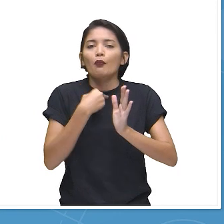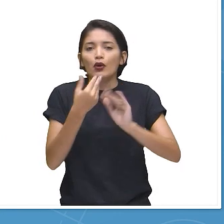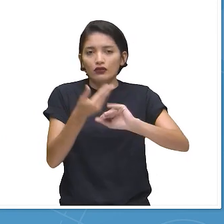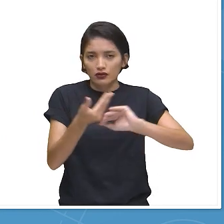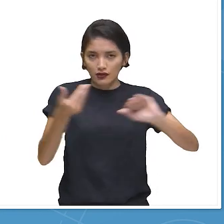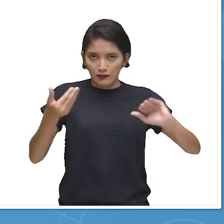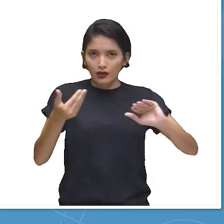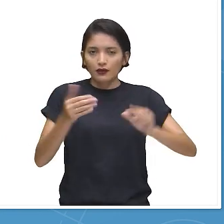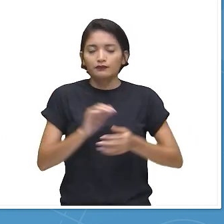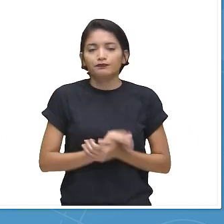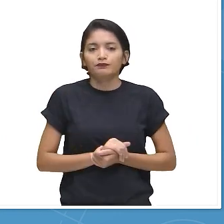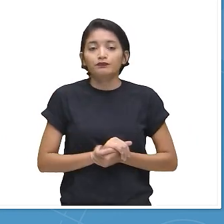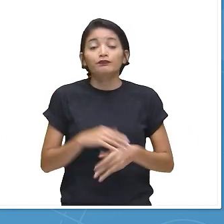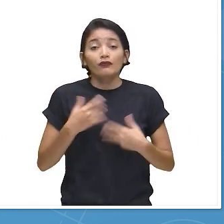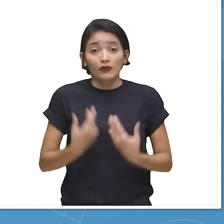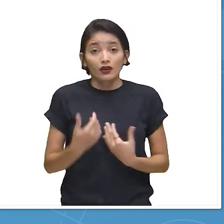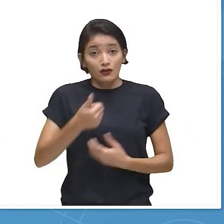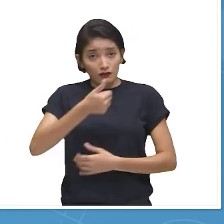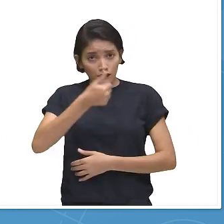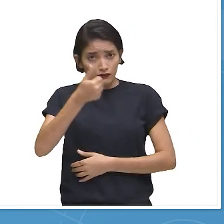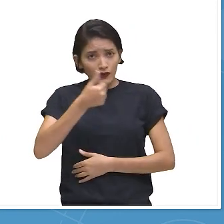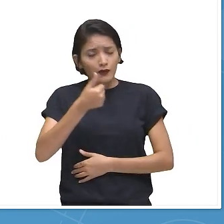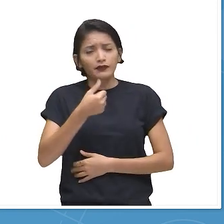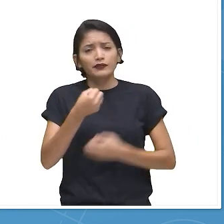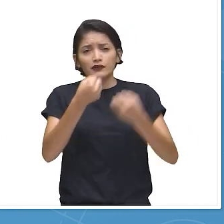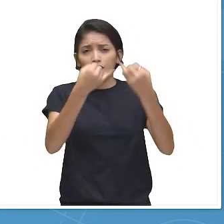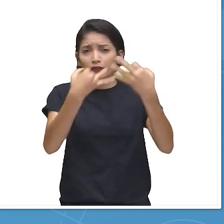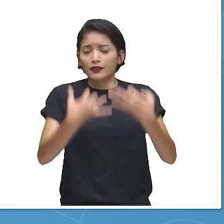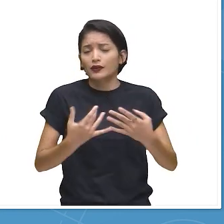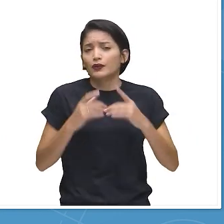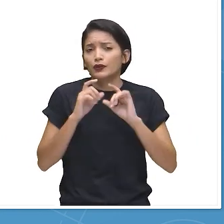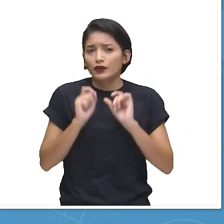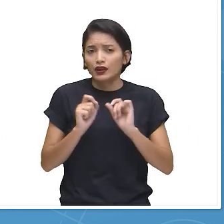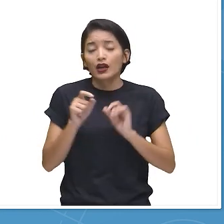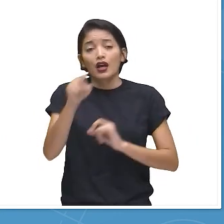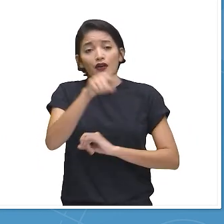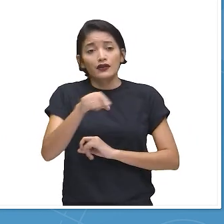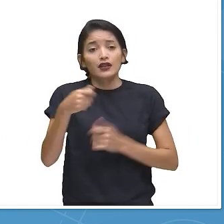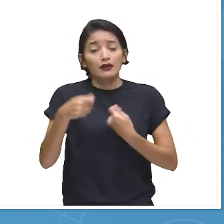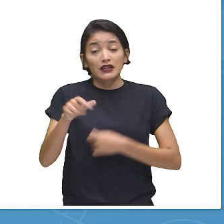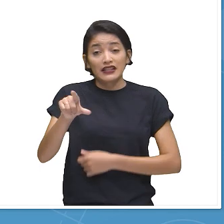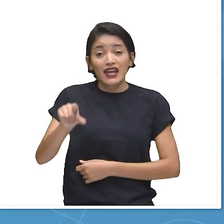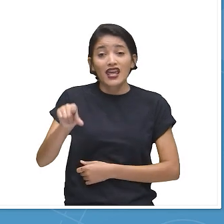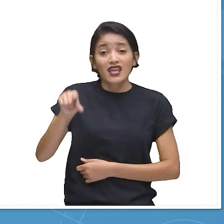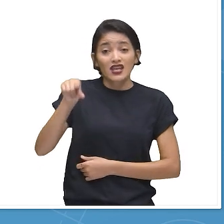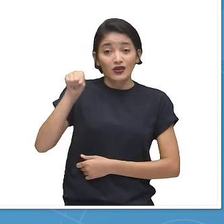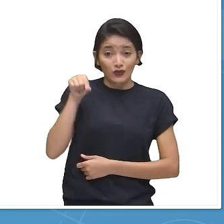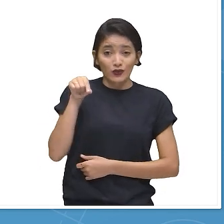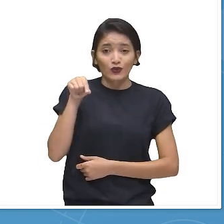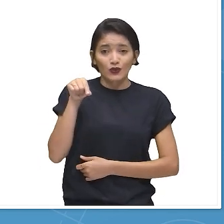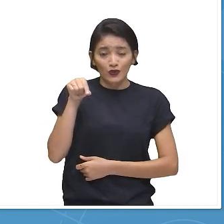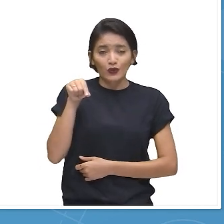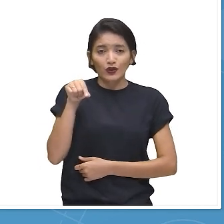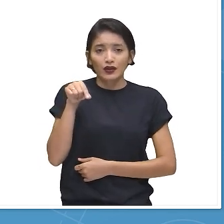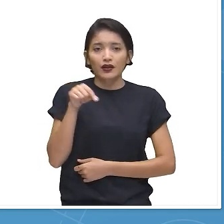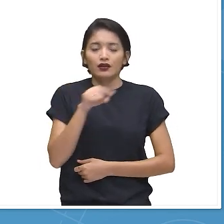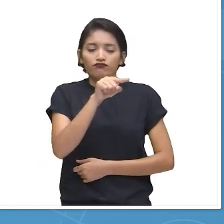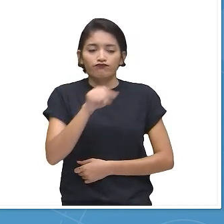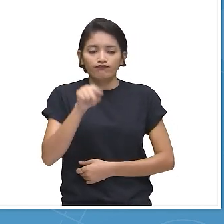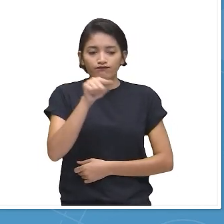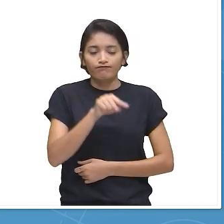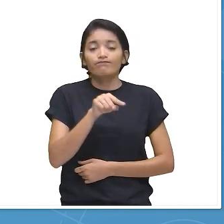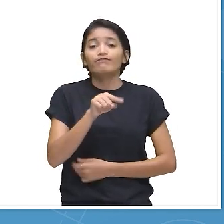O enunciado, o comando da questão diz que você deve assinalar, você deve marcar